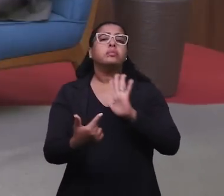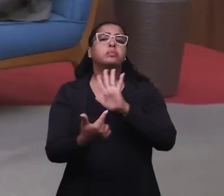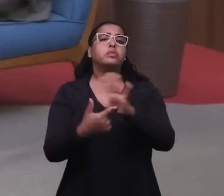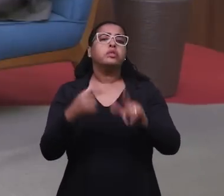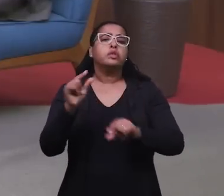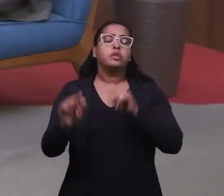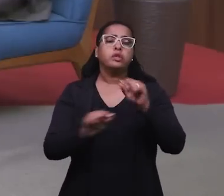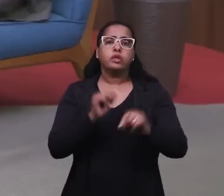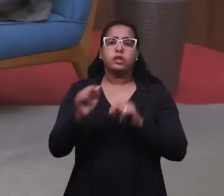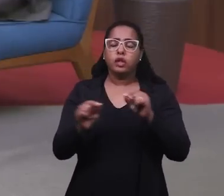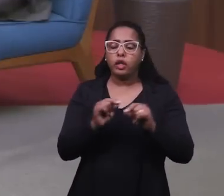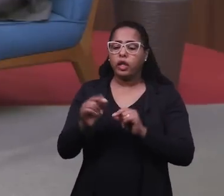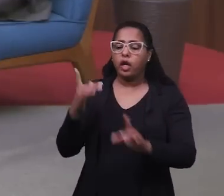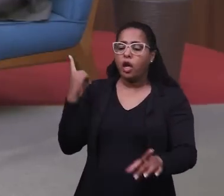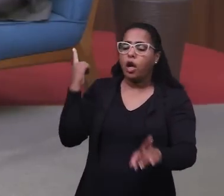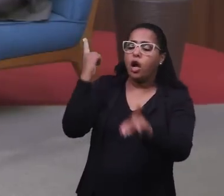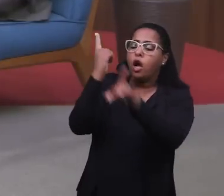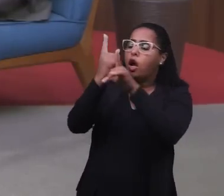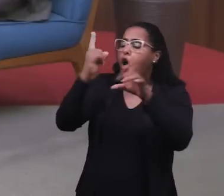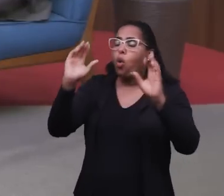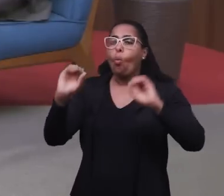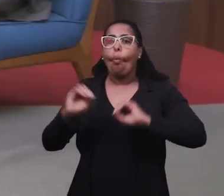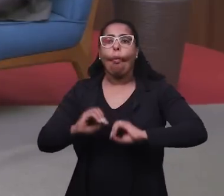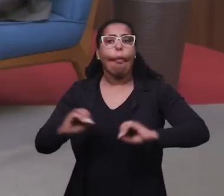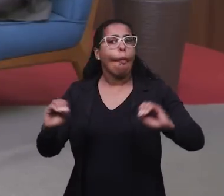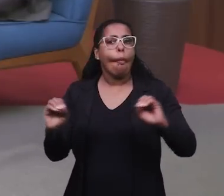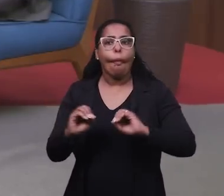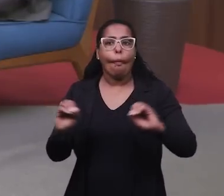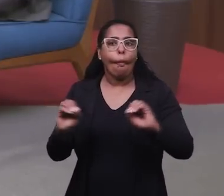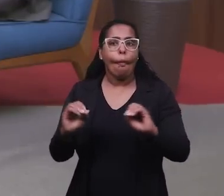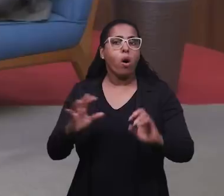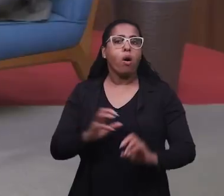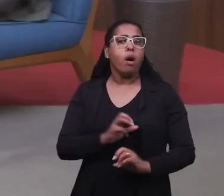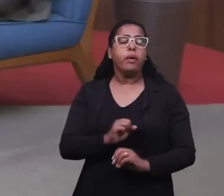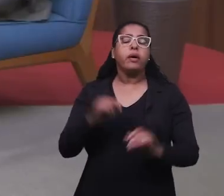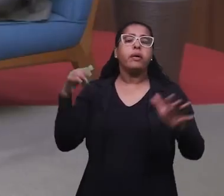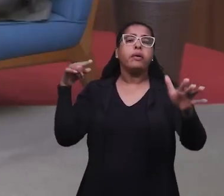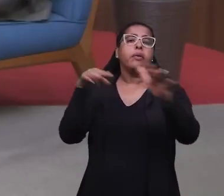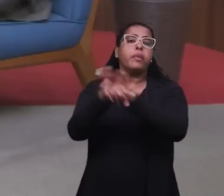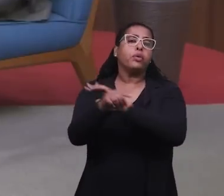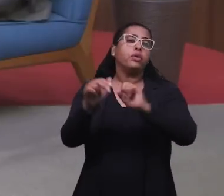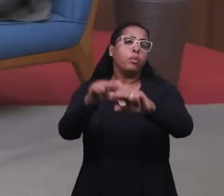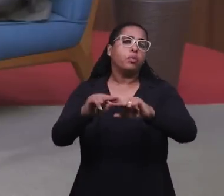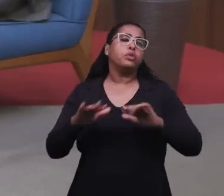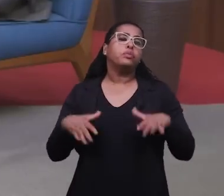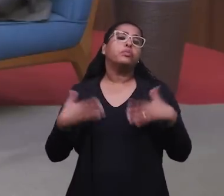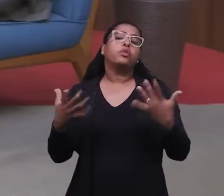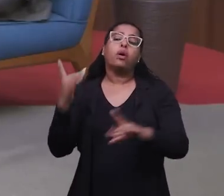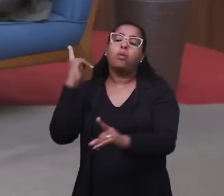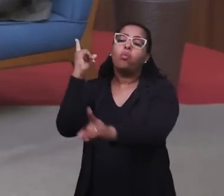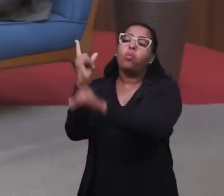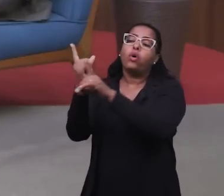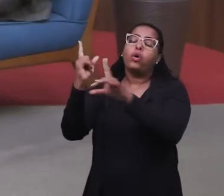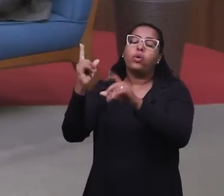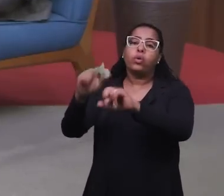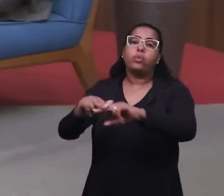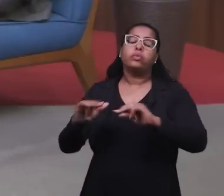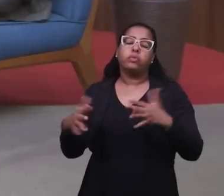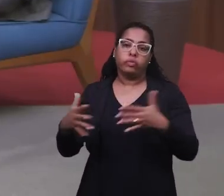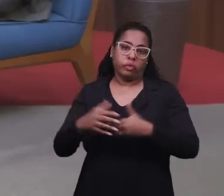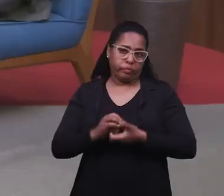foi exatamente a falta de êxito. O amado não foi encontrado. E a pergunta que eu faço a vocês é por que ele não foi achado?